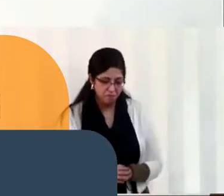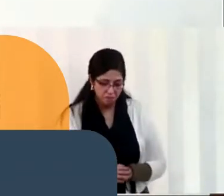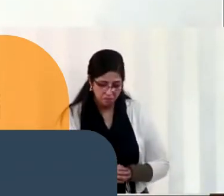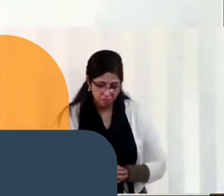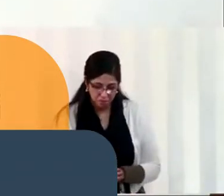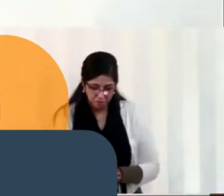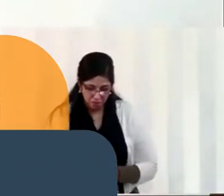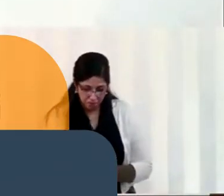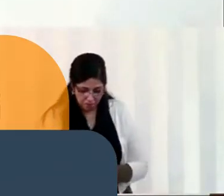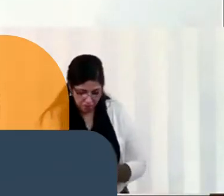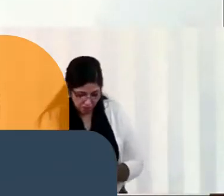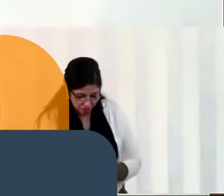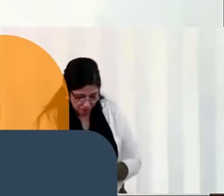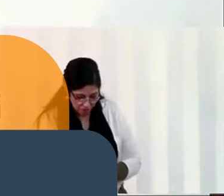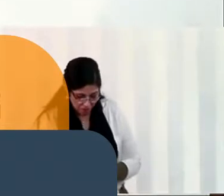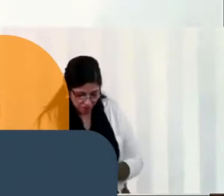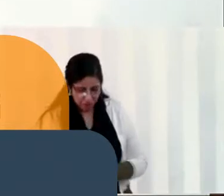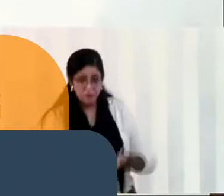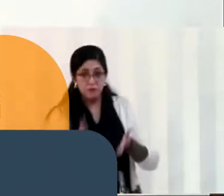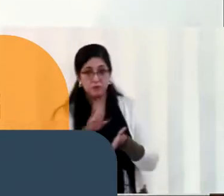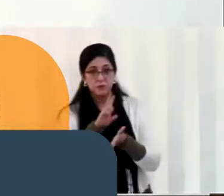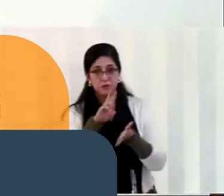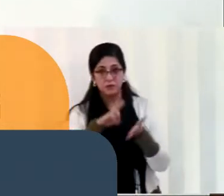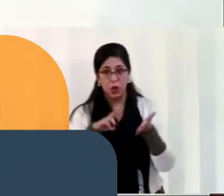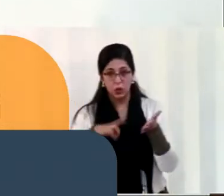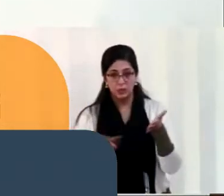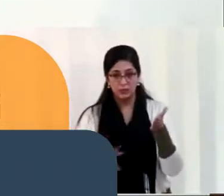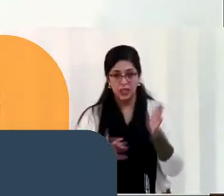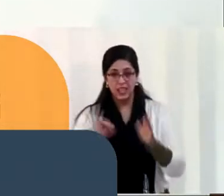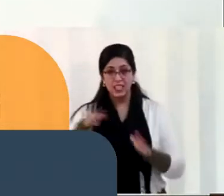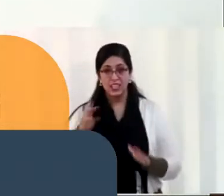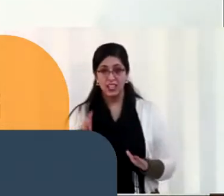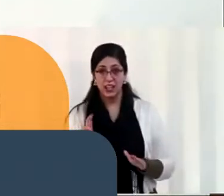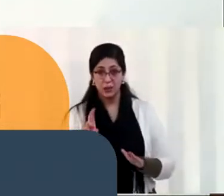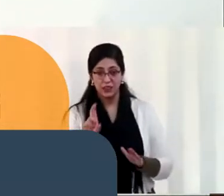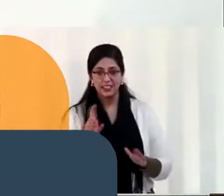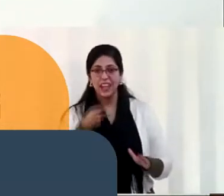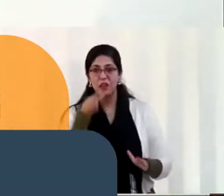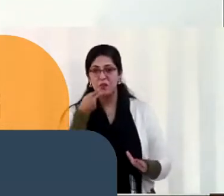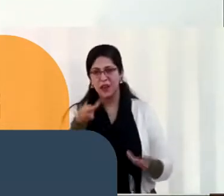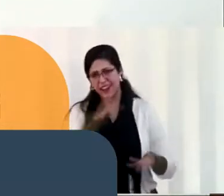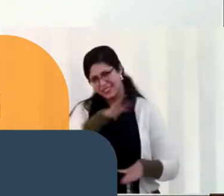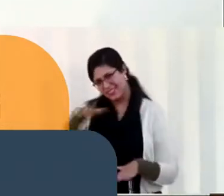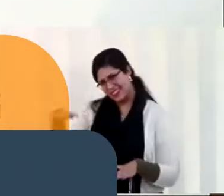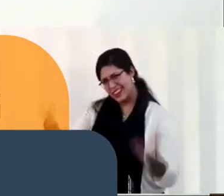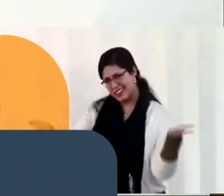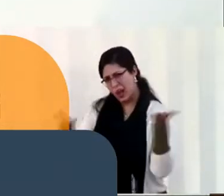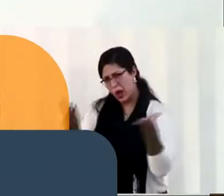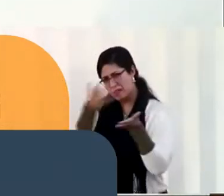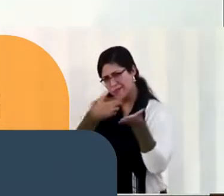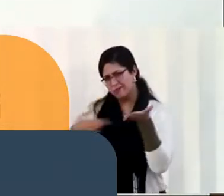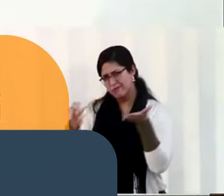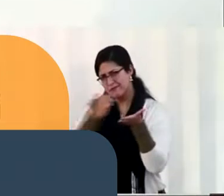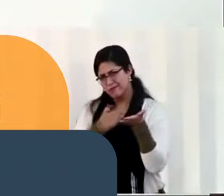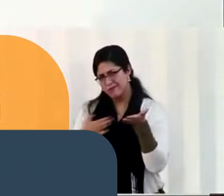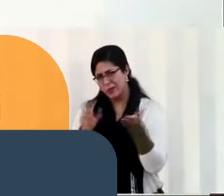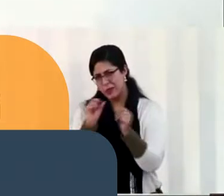Enquanto os irmãos procuram nas Escrituras, eu já vou falando com as crianças quanto à ilustração que elas farão nessa